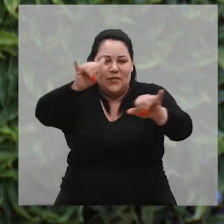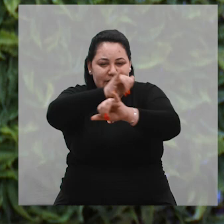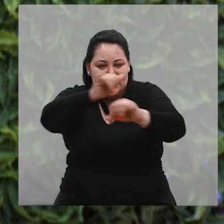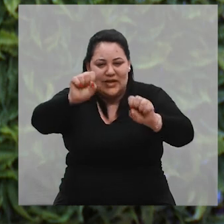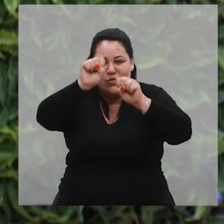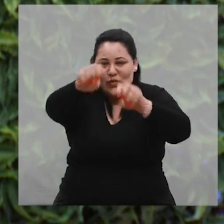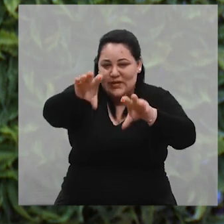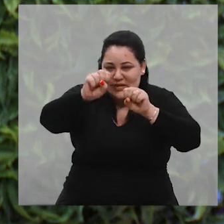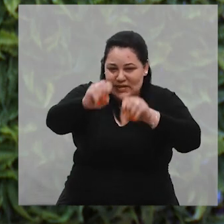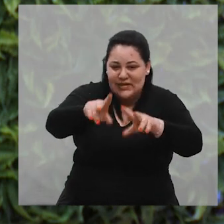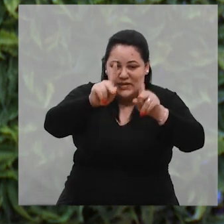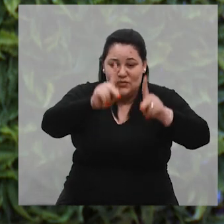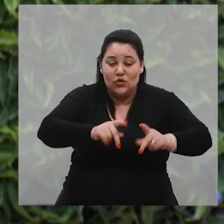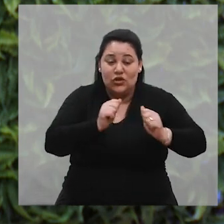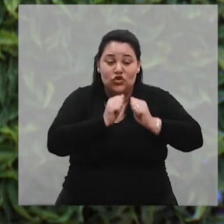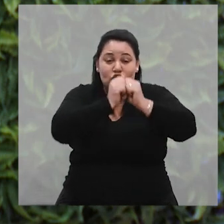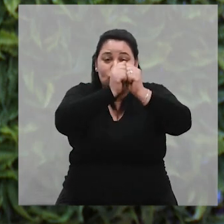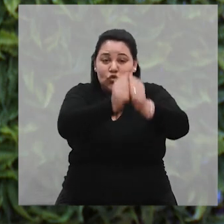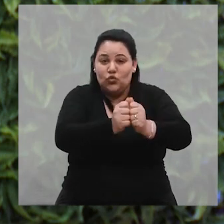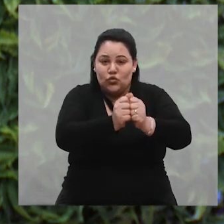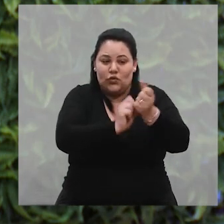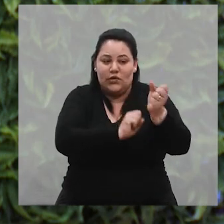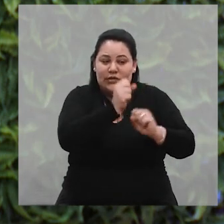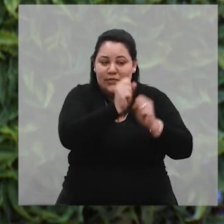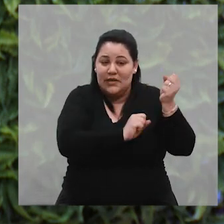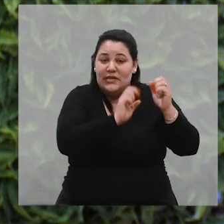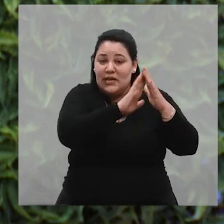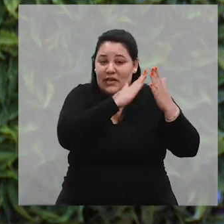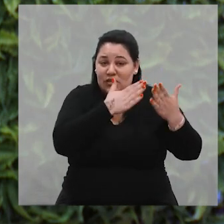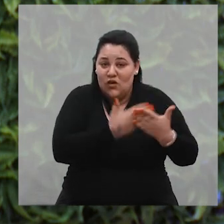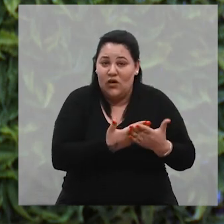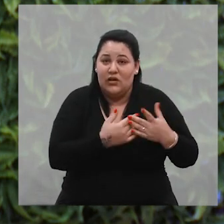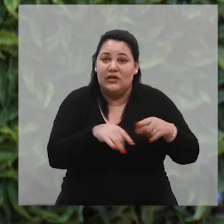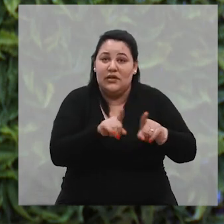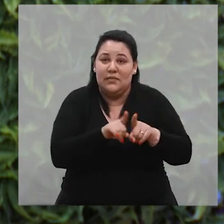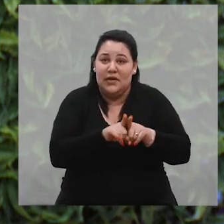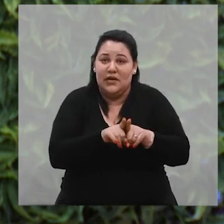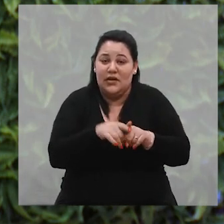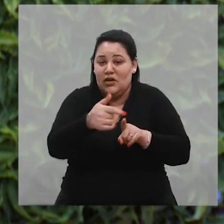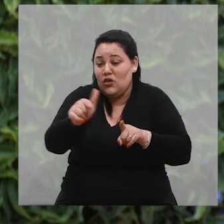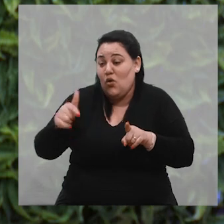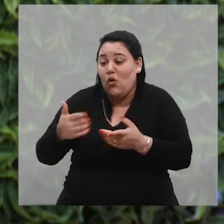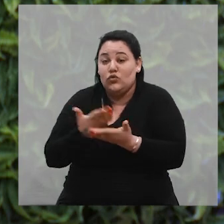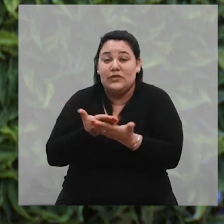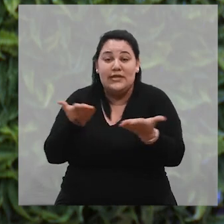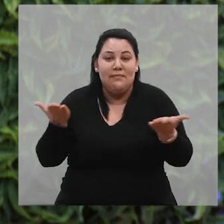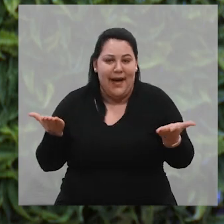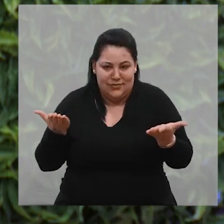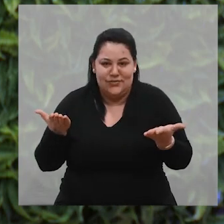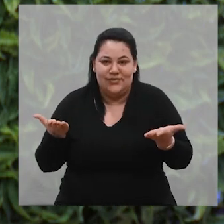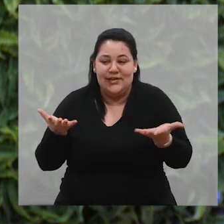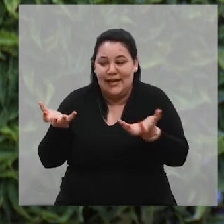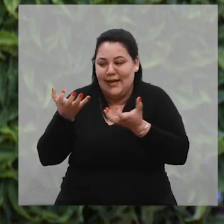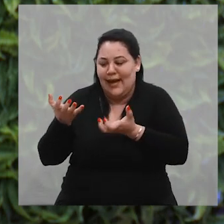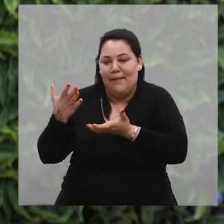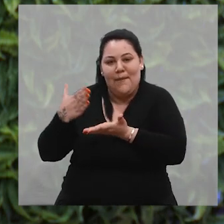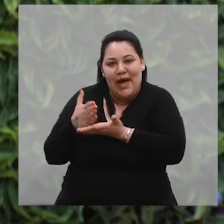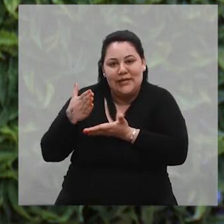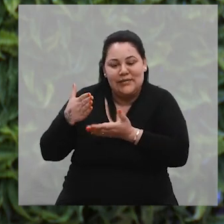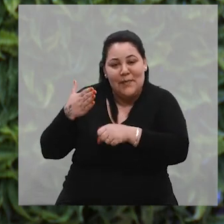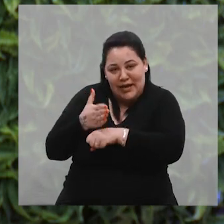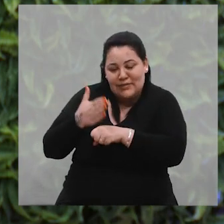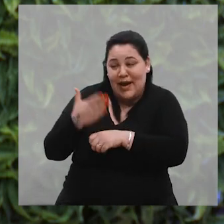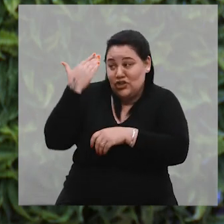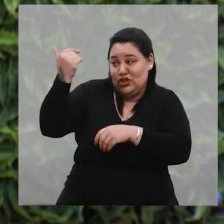informativas, educativas, né, em conjunto com as empresas, escolas e demais espaços que também queiram que a